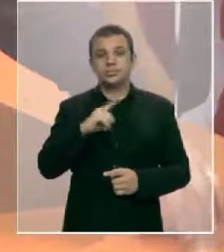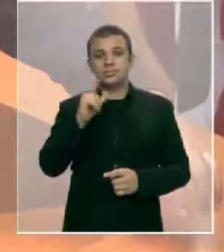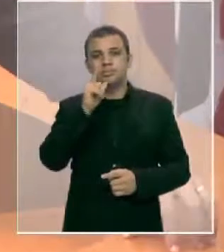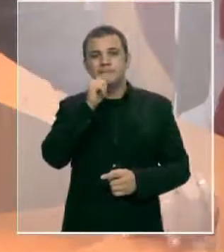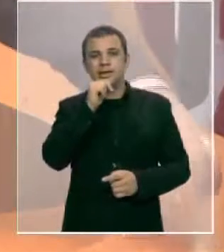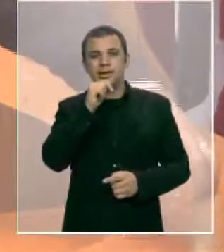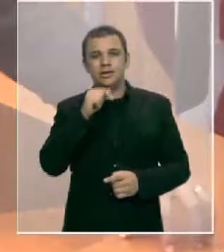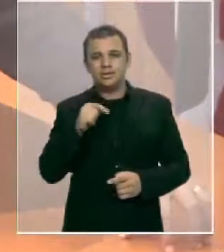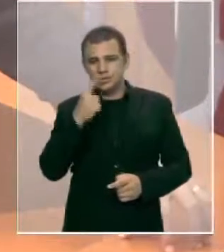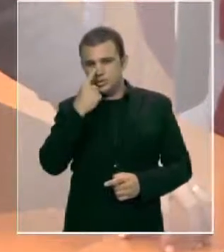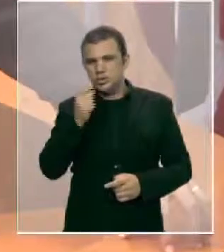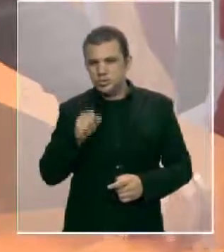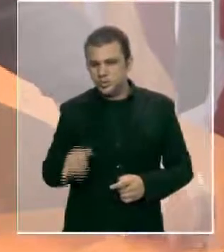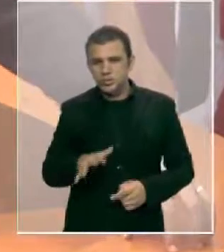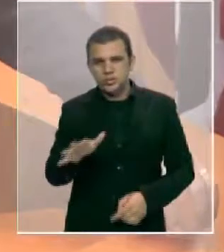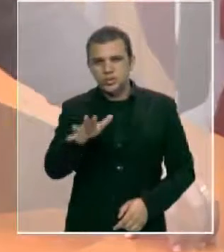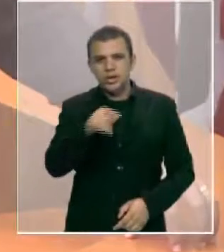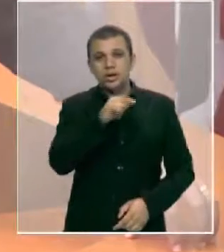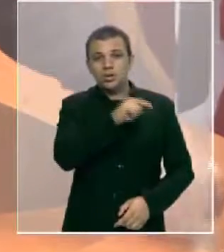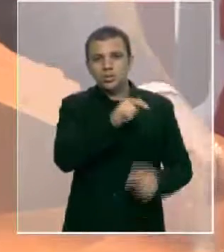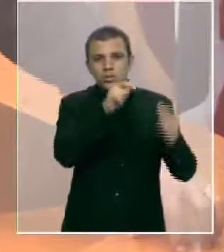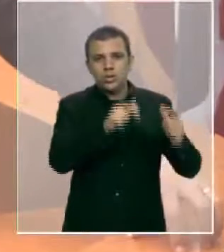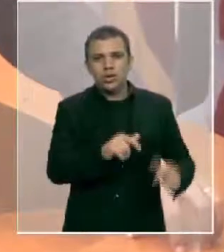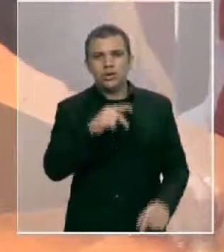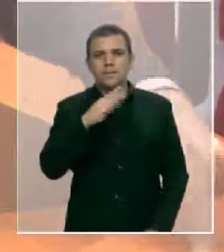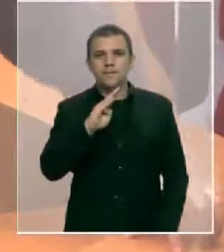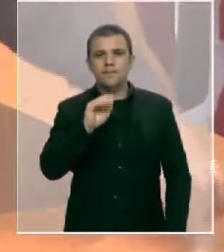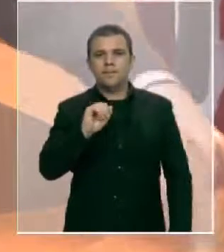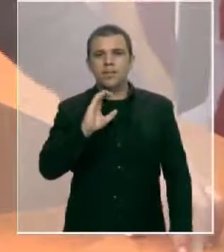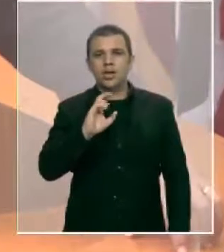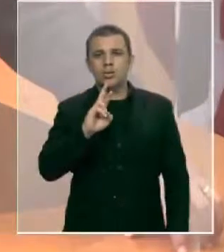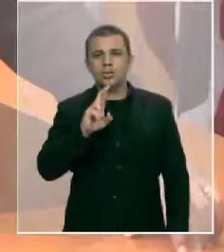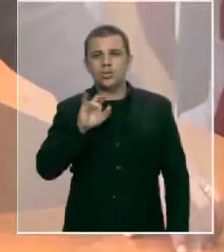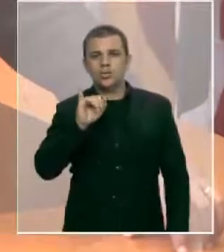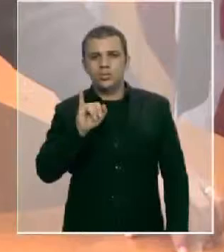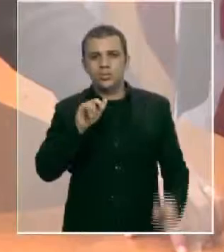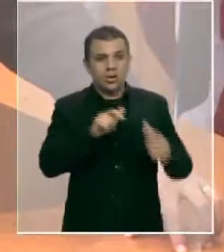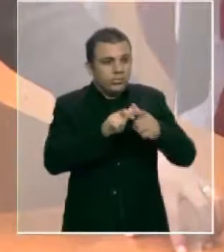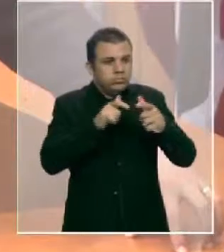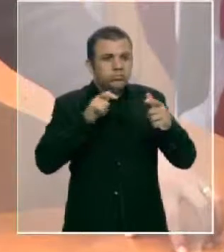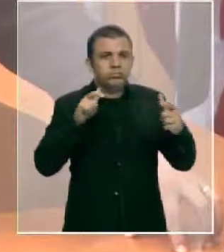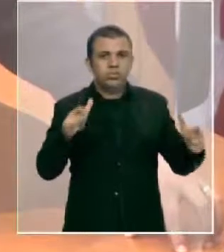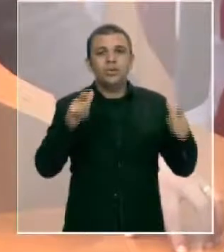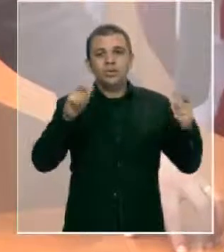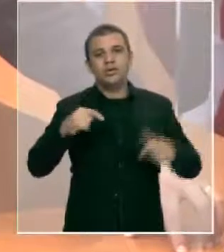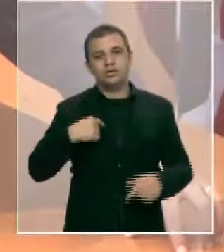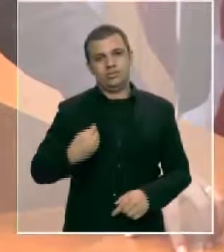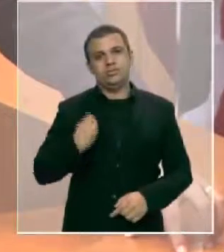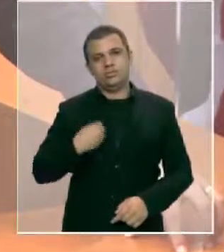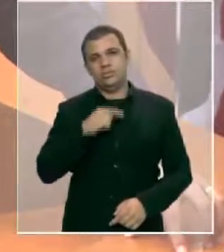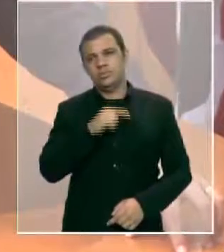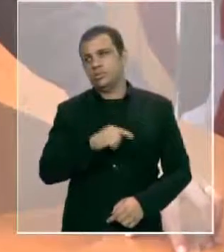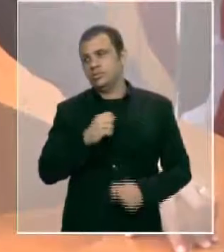Bacuri. 7 quilômetros de rede de esgoto no bairro Bacuri, o Grande Bacuri, o bairro que eu moro há muito tempo.